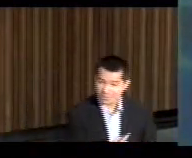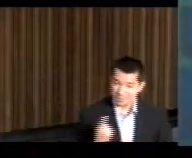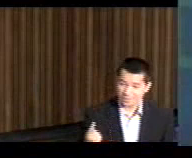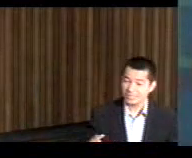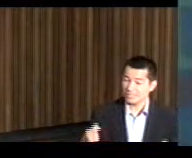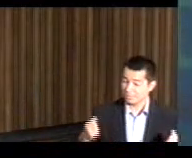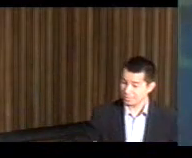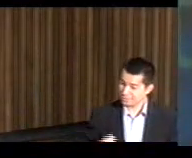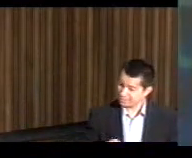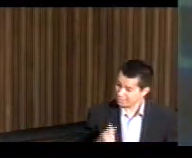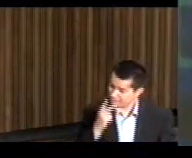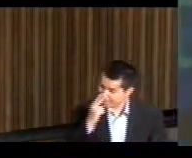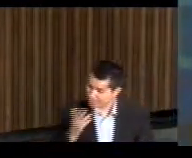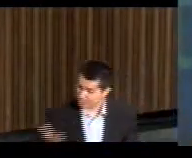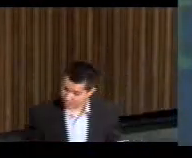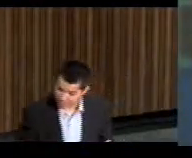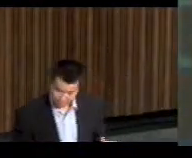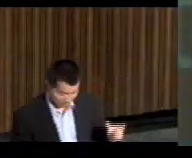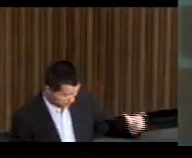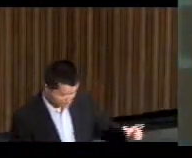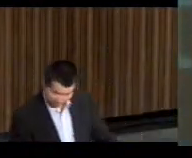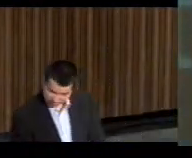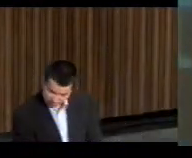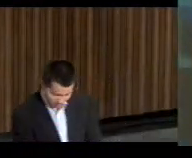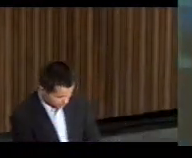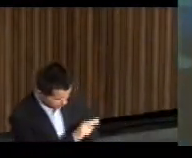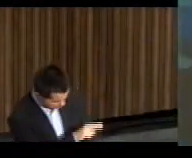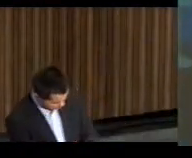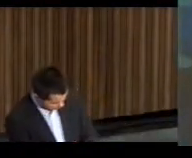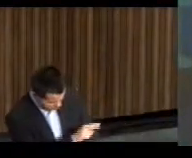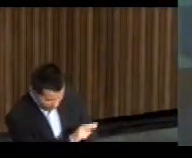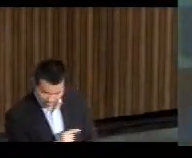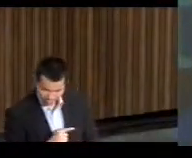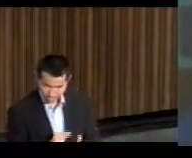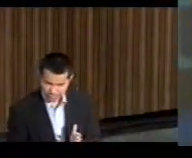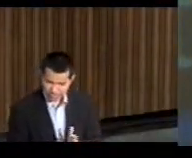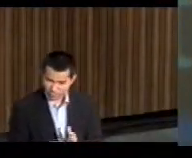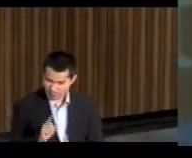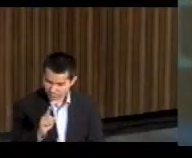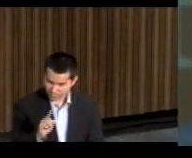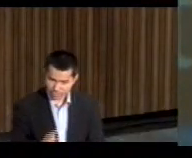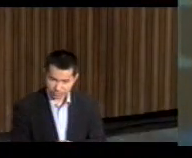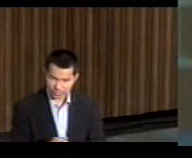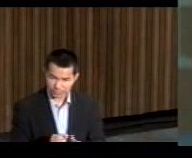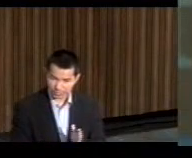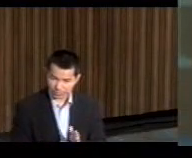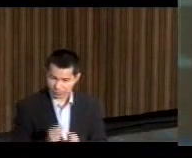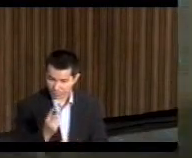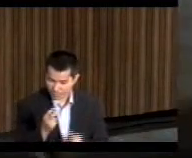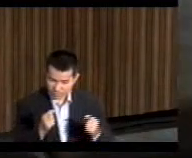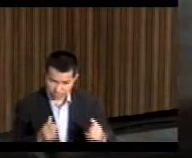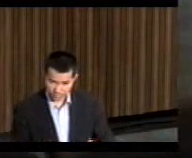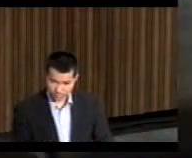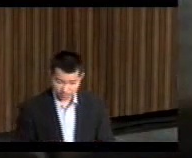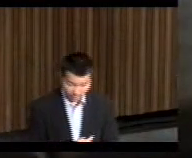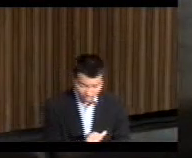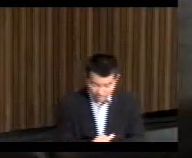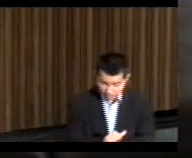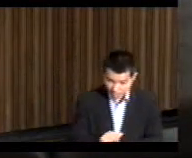contrato vai vir nos versículos 1 e 2 e é o tema dessa manhã. Quando Abraão tinha 99 anos,